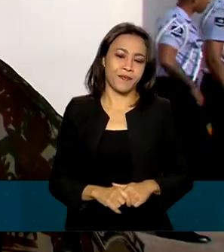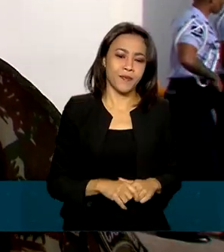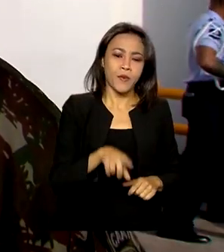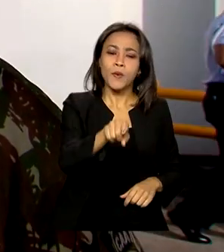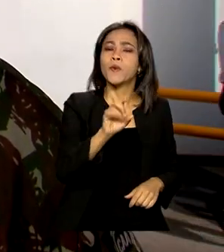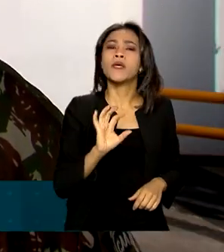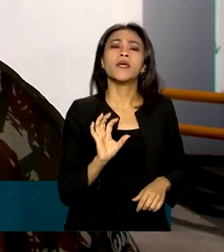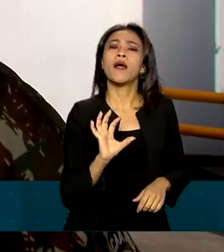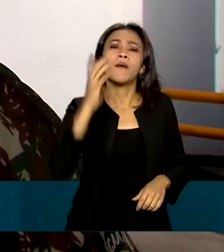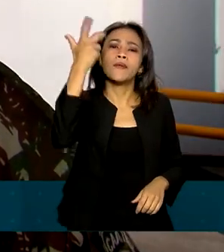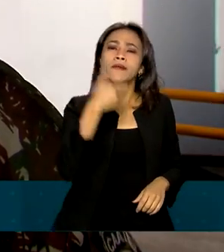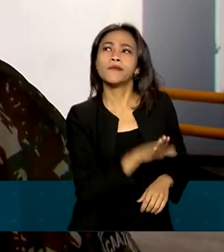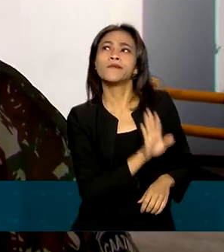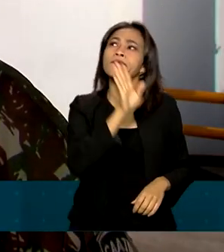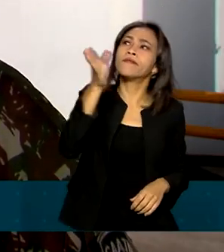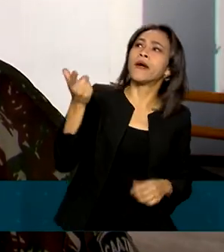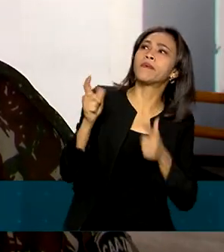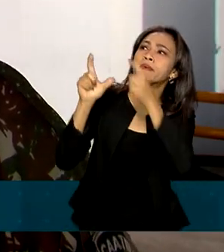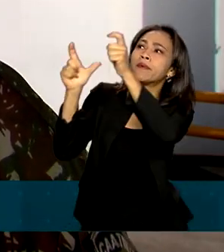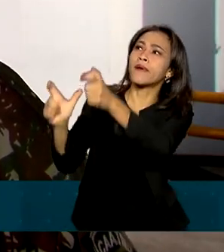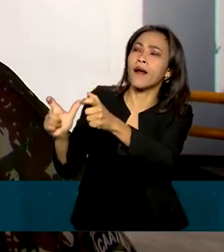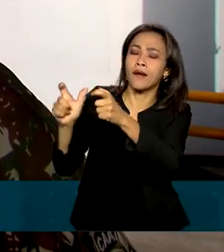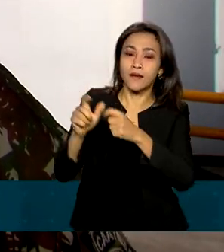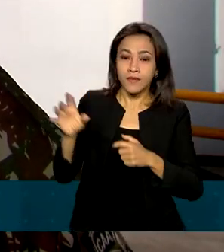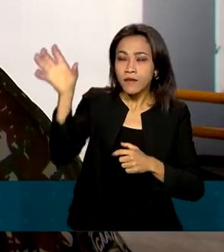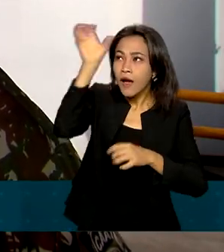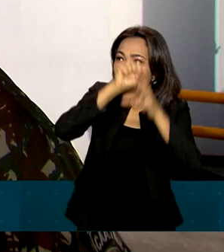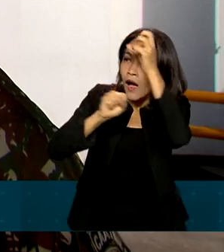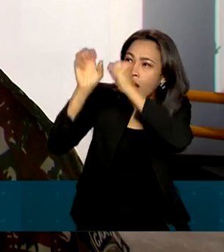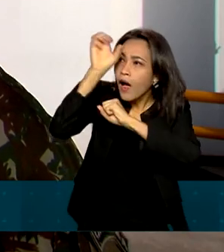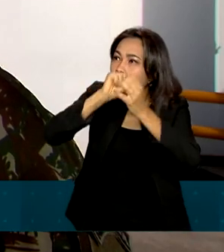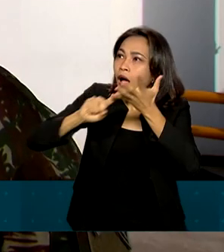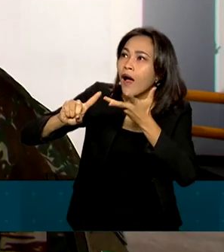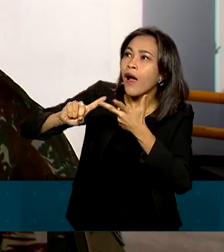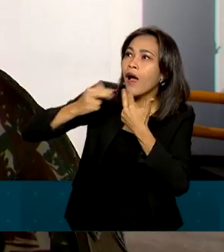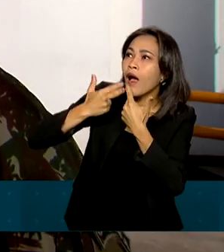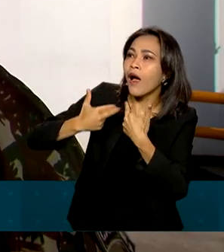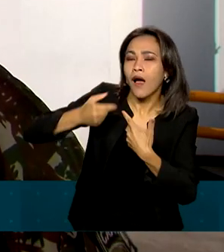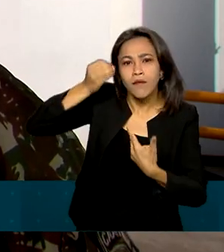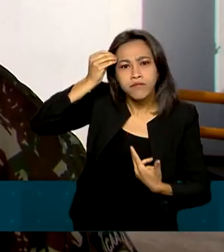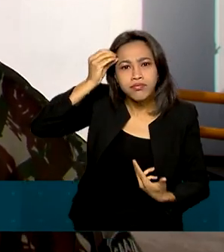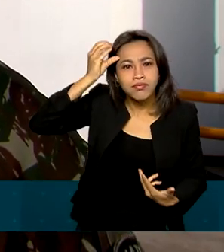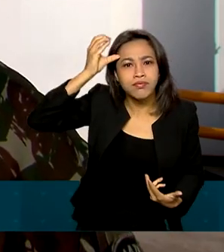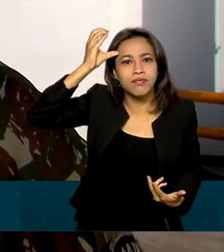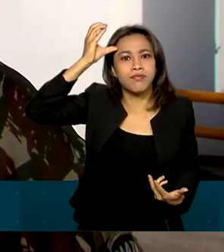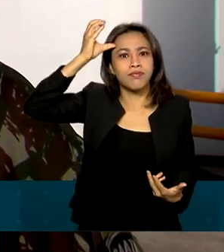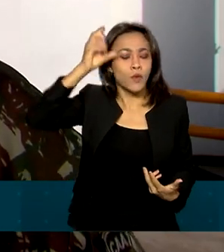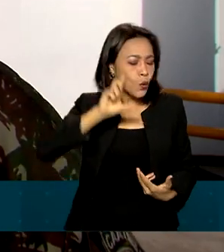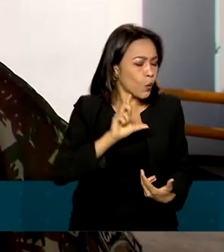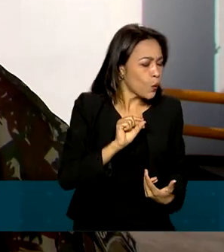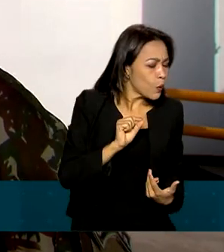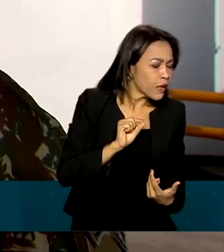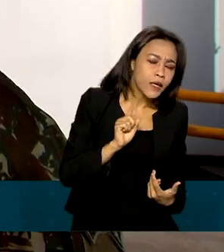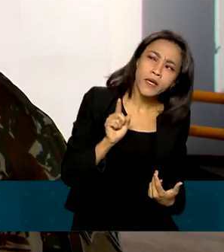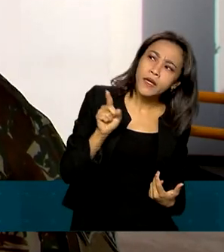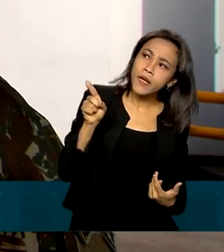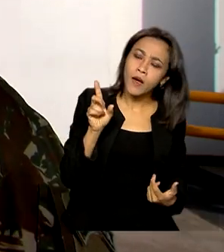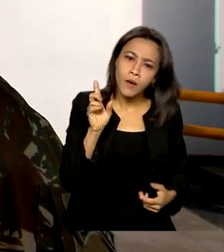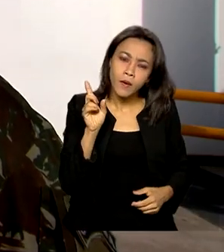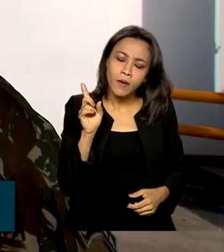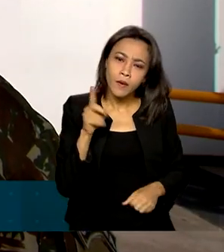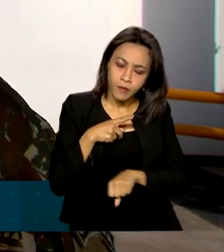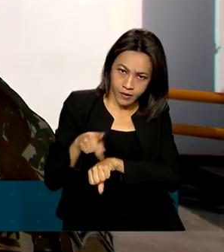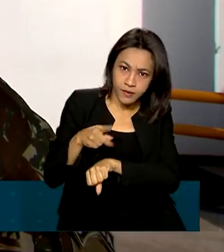acontece quando você vai para o local de se você faz uma reciclagem de conhecimento para ver o que que o país